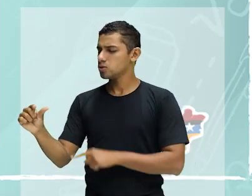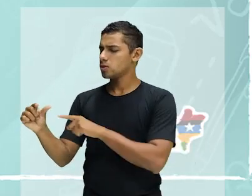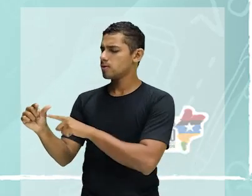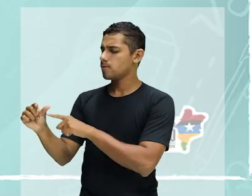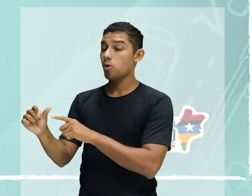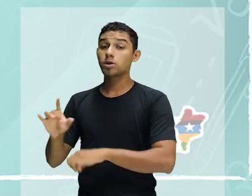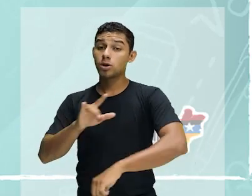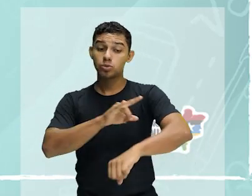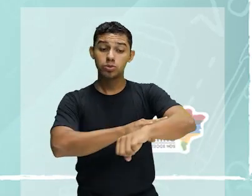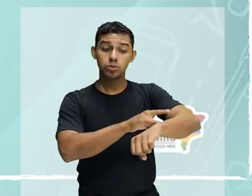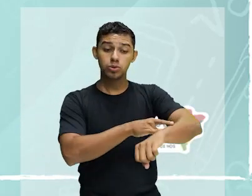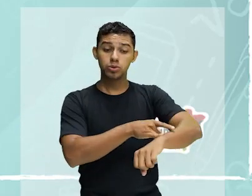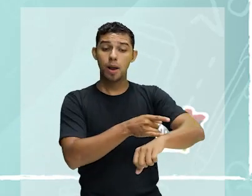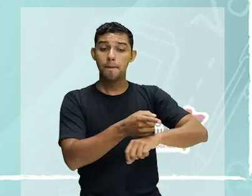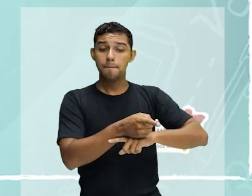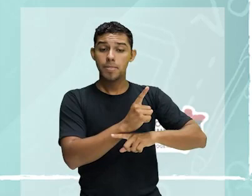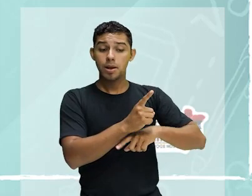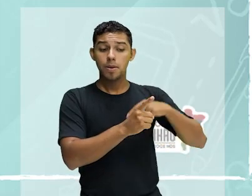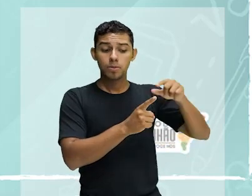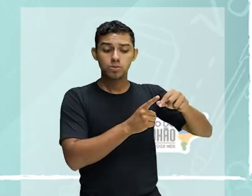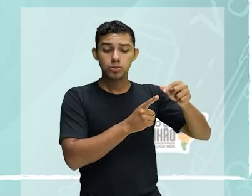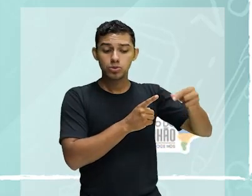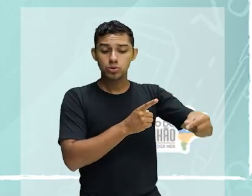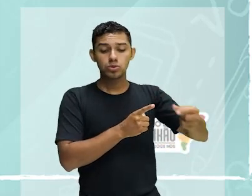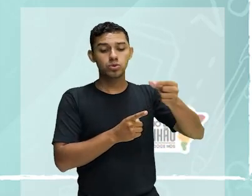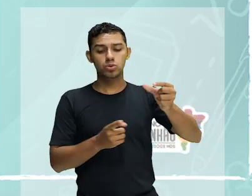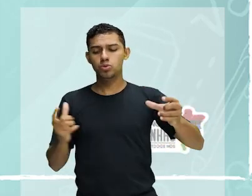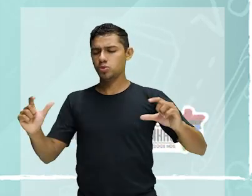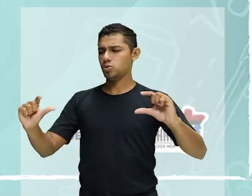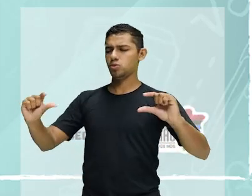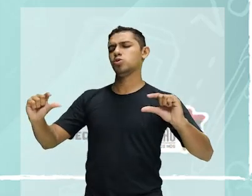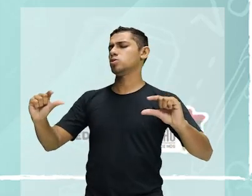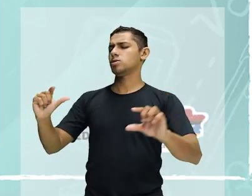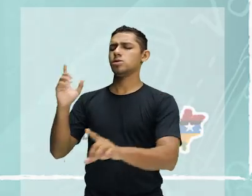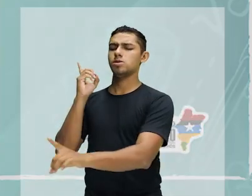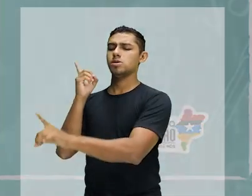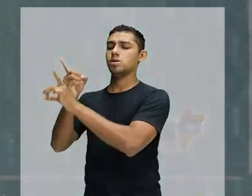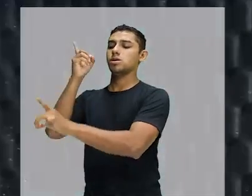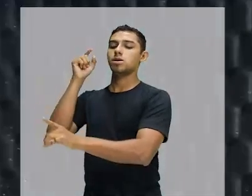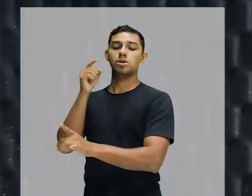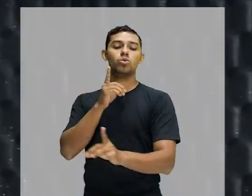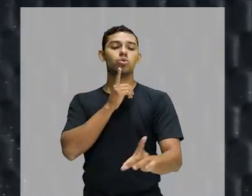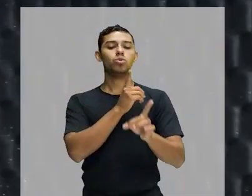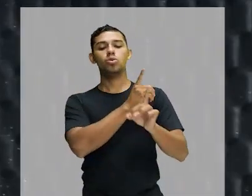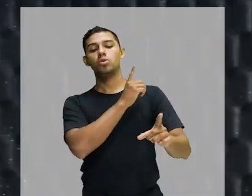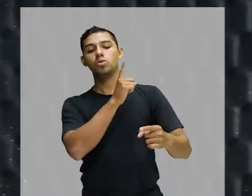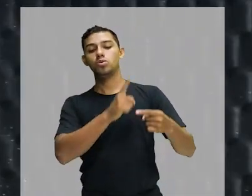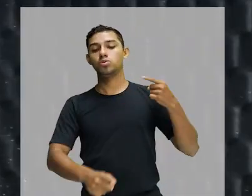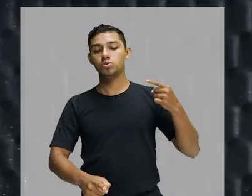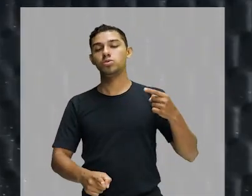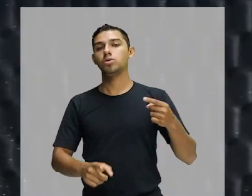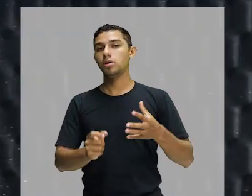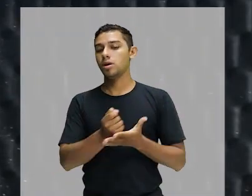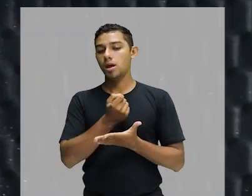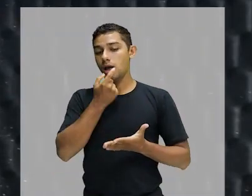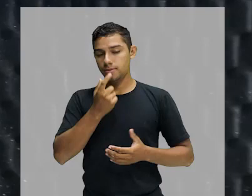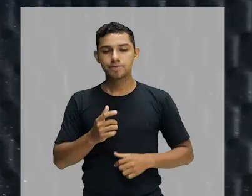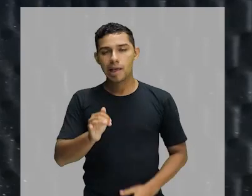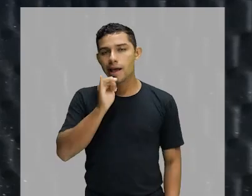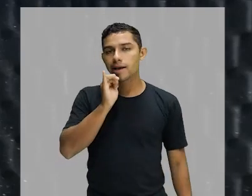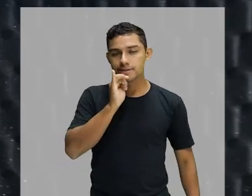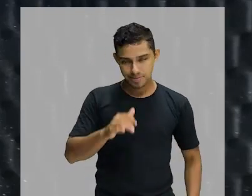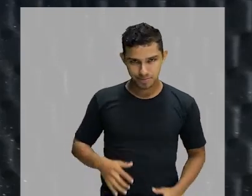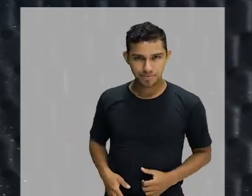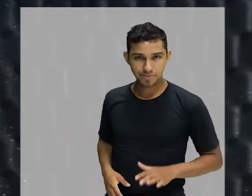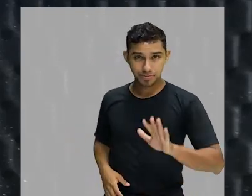objetivo identificar a presença ou ausência de substâncias proibidas. Então, vou pegar aqui como exemplo